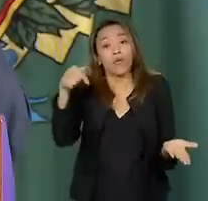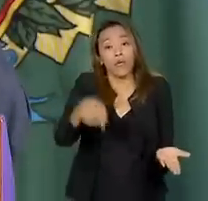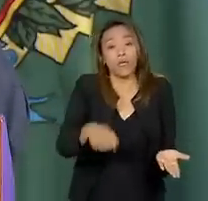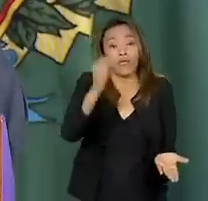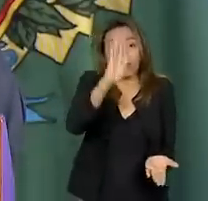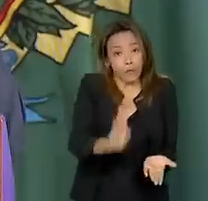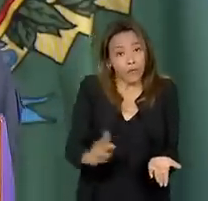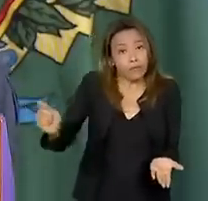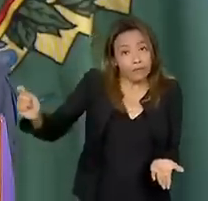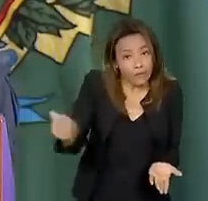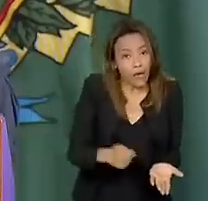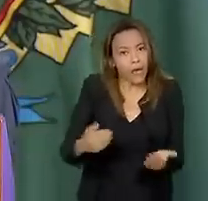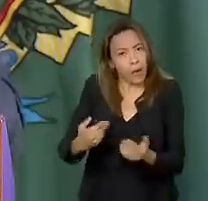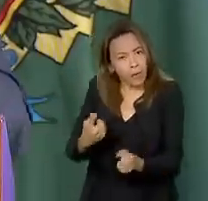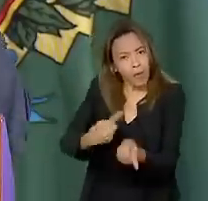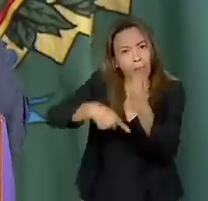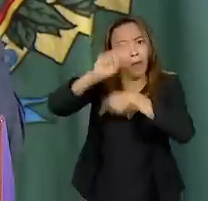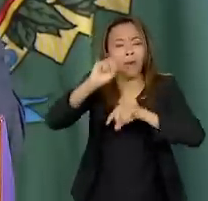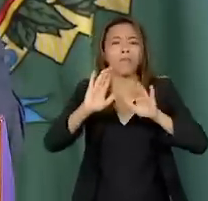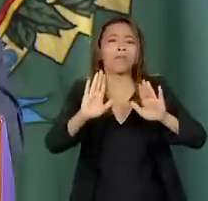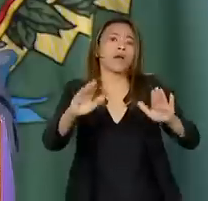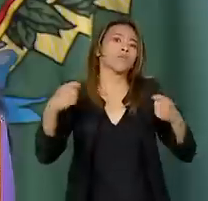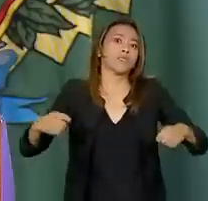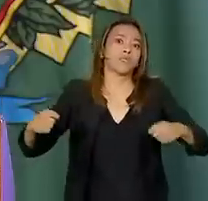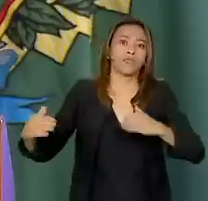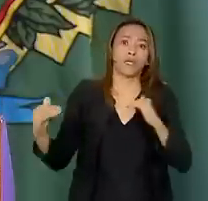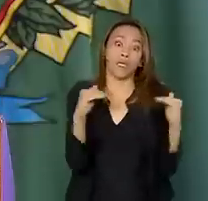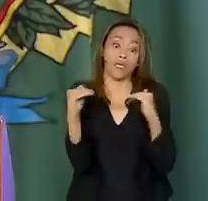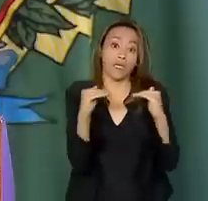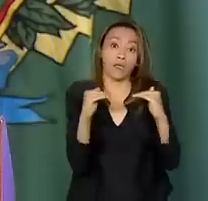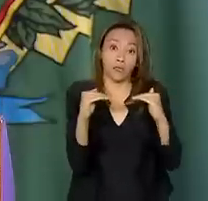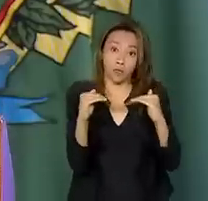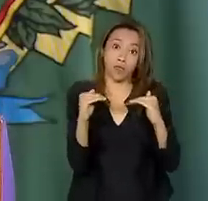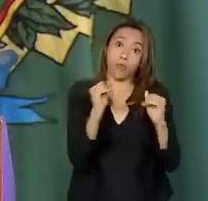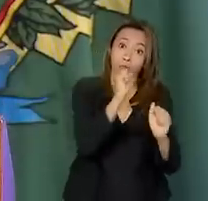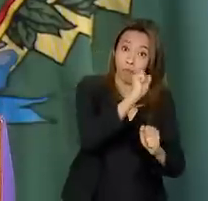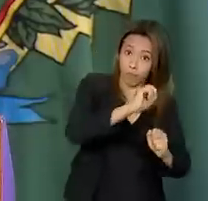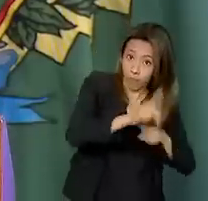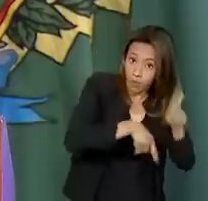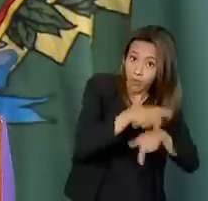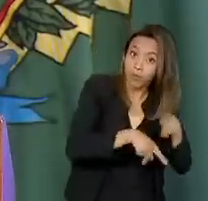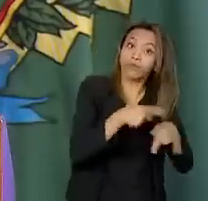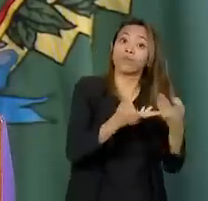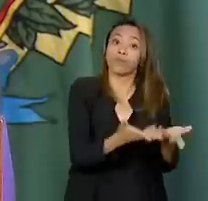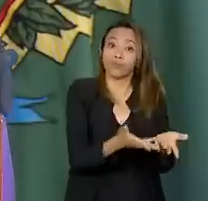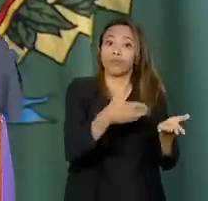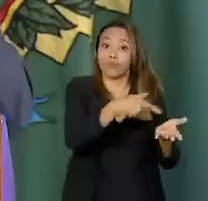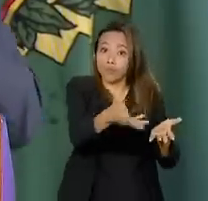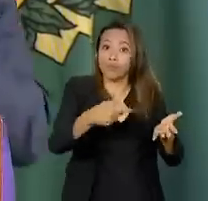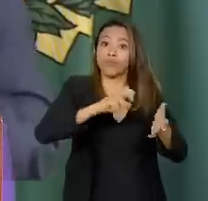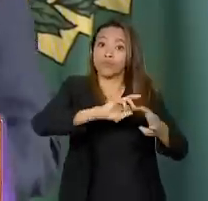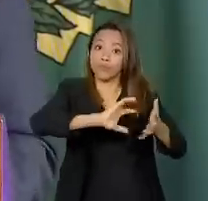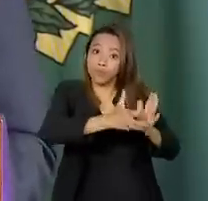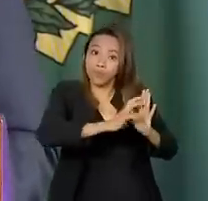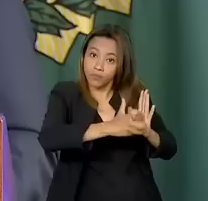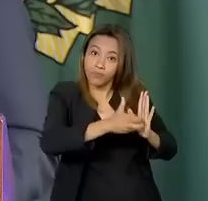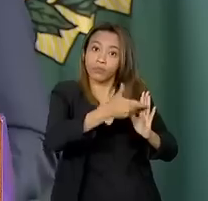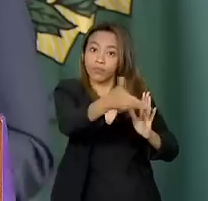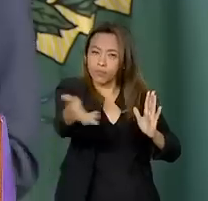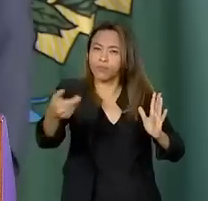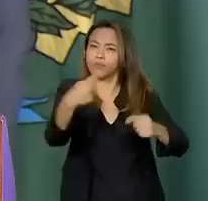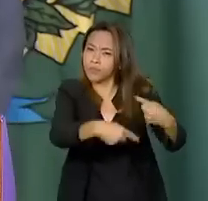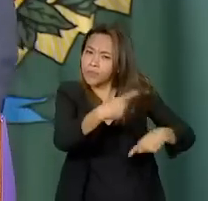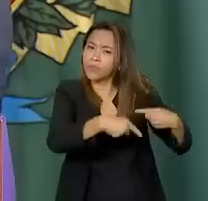gente tiver estabilidade política, que nós estamos conseguindo. Se a gente tiver estabilidade econômica, que nós estamos